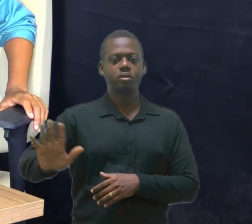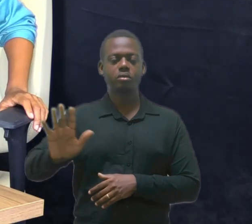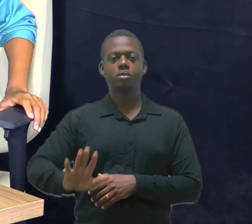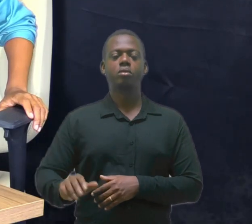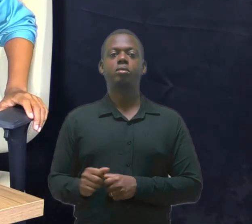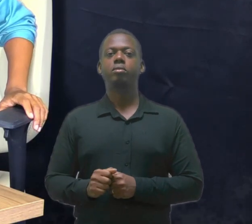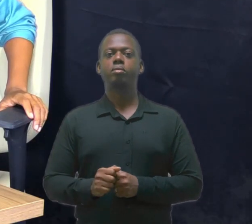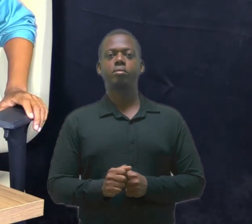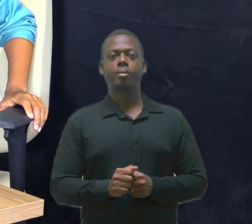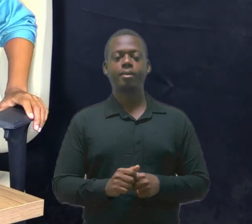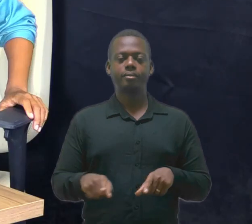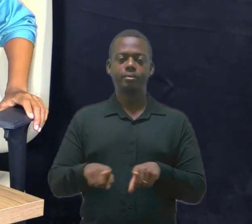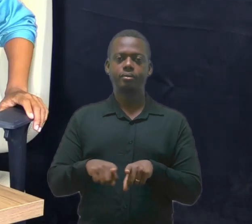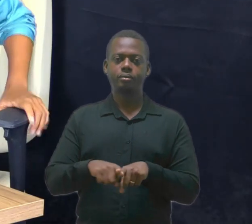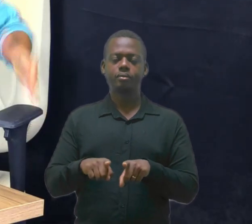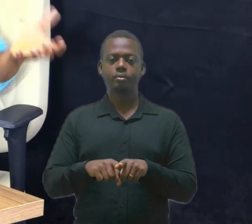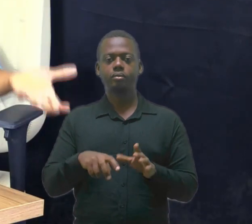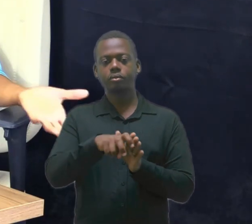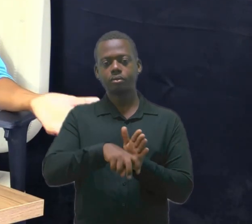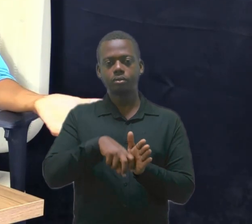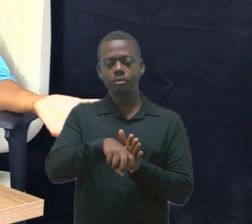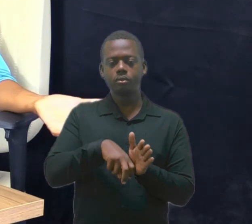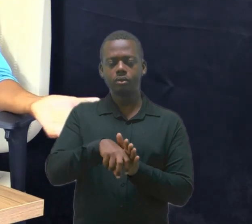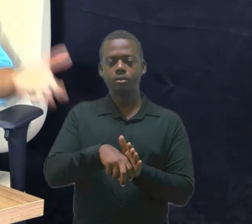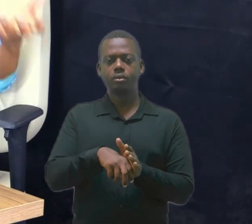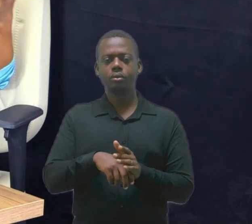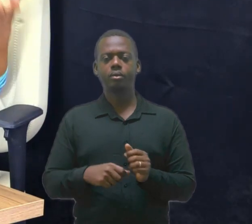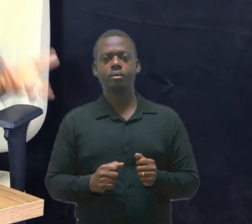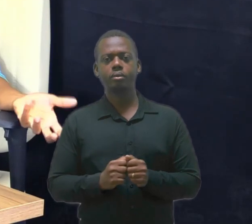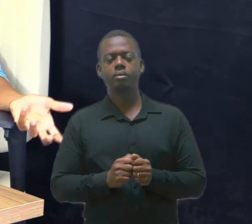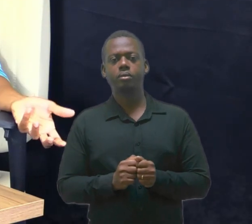de Surdo, temos também de pessoas com cadeiras de roda, nós temos aí as Paralimpíadas,